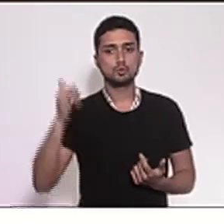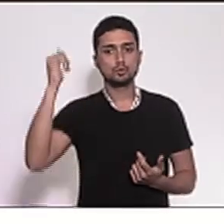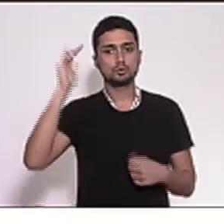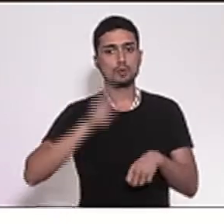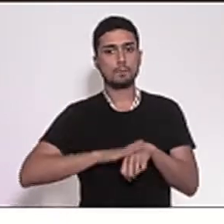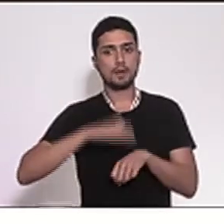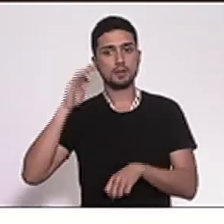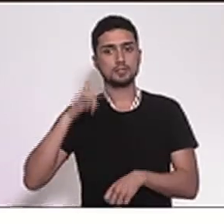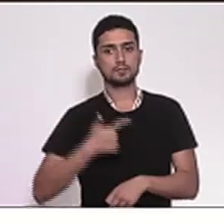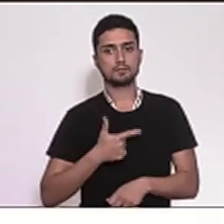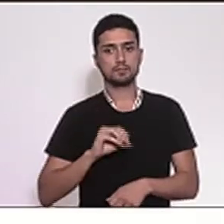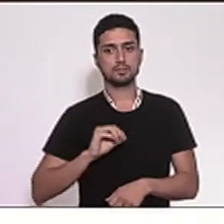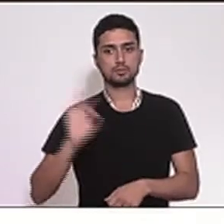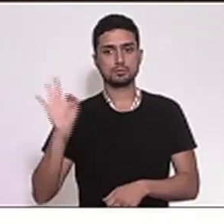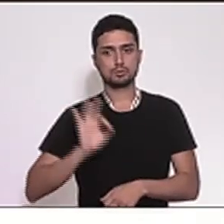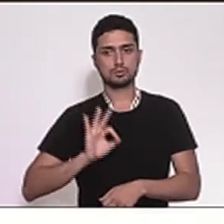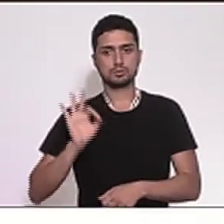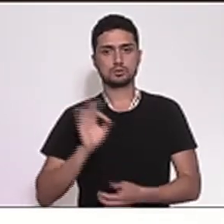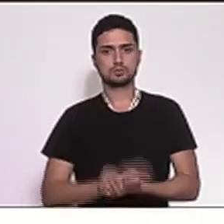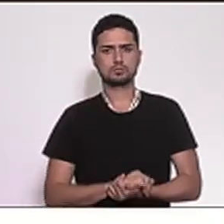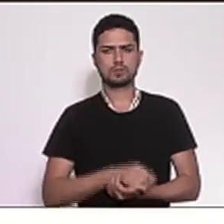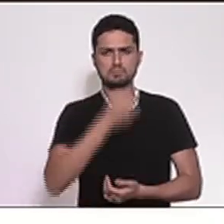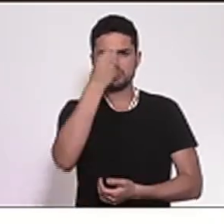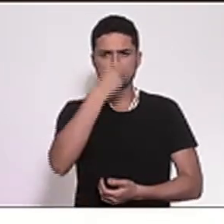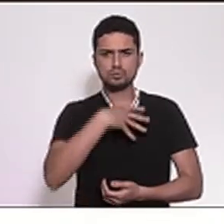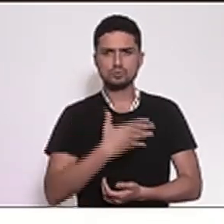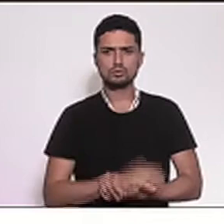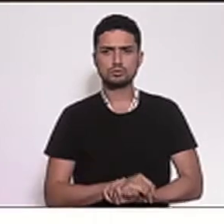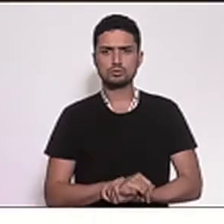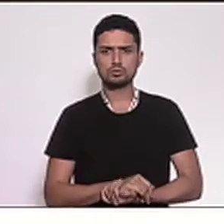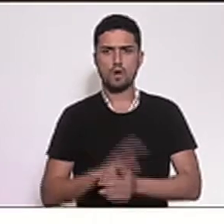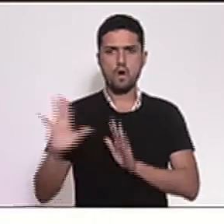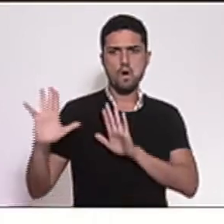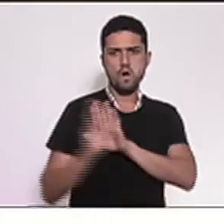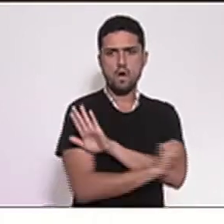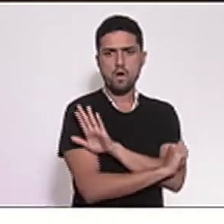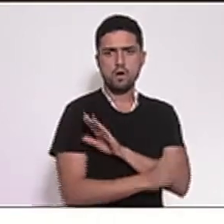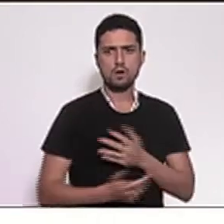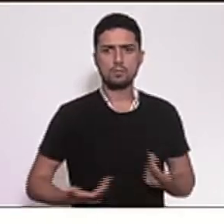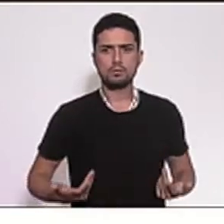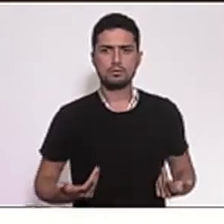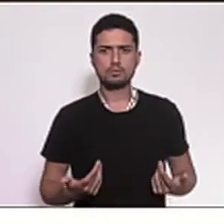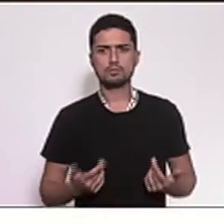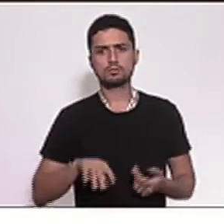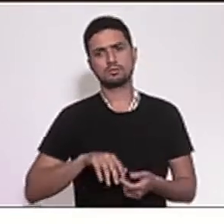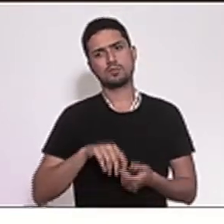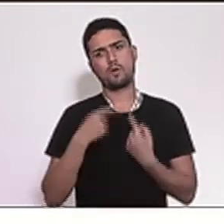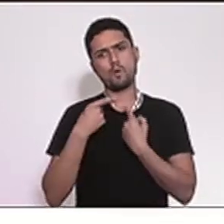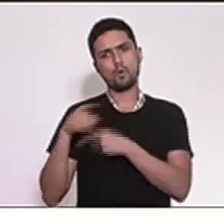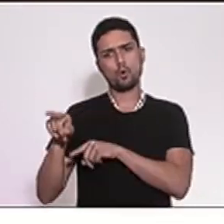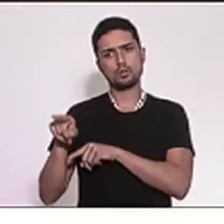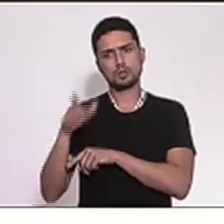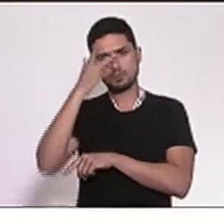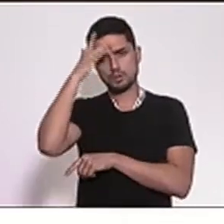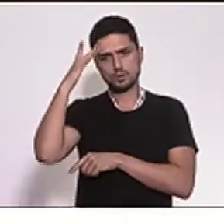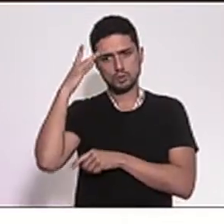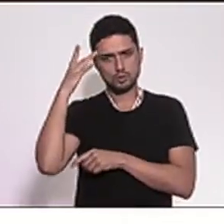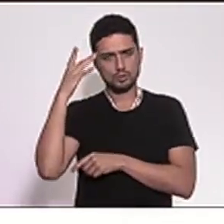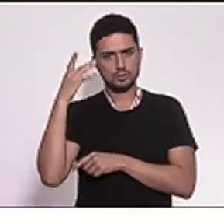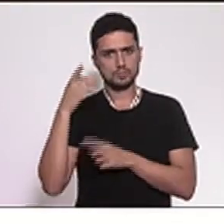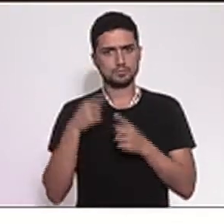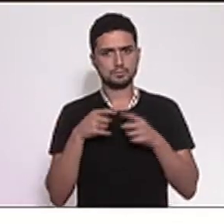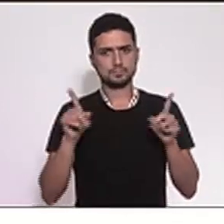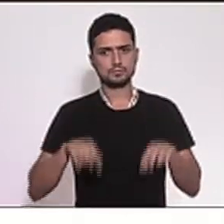dos 20%. Um absurdo, um roubo, não só contra os servidores e aposentados do Estado,